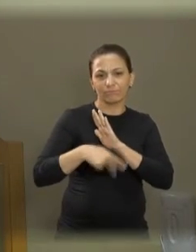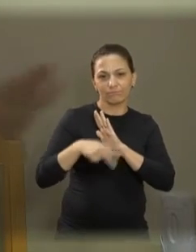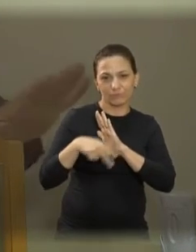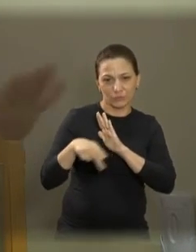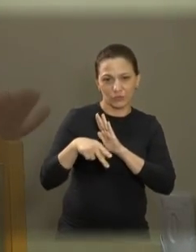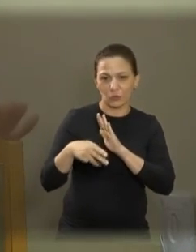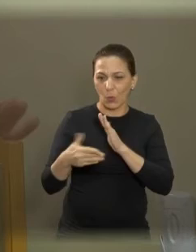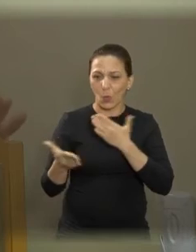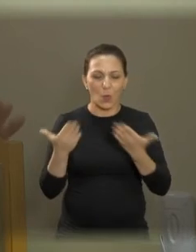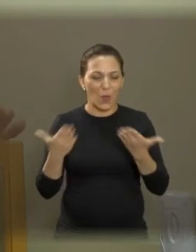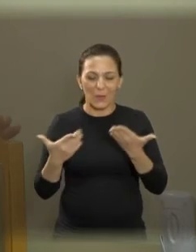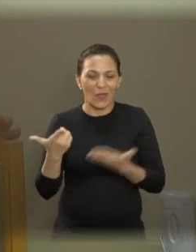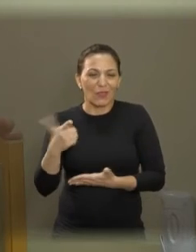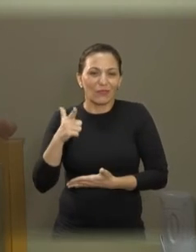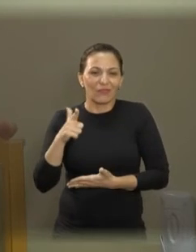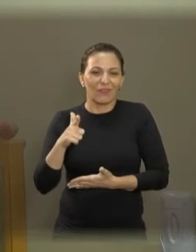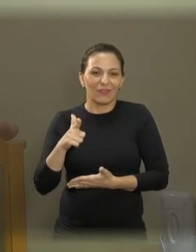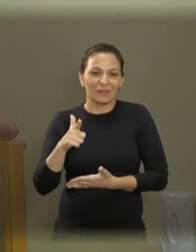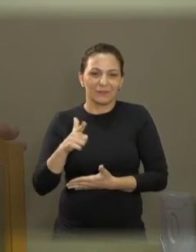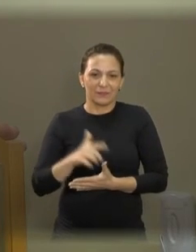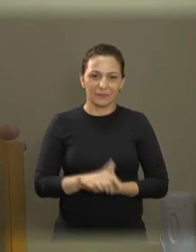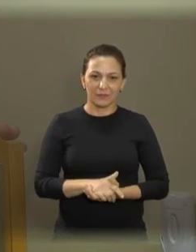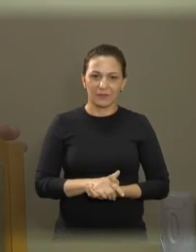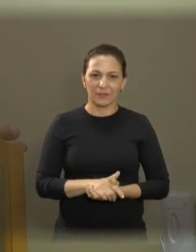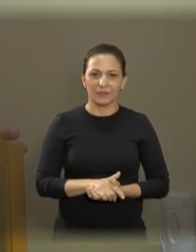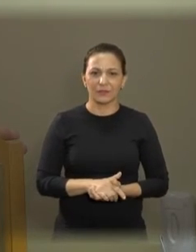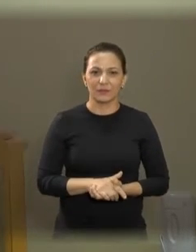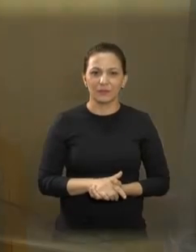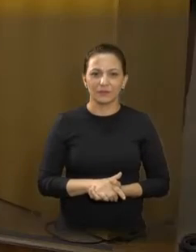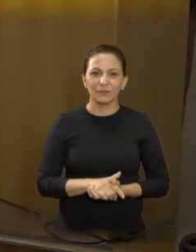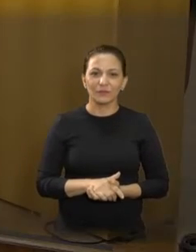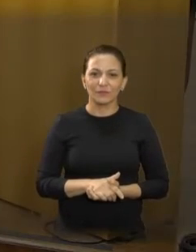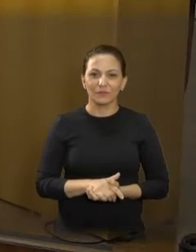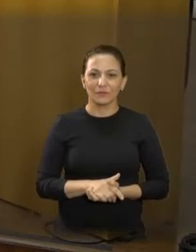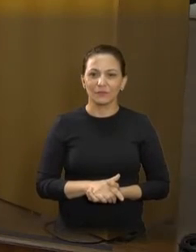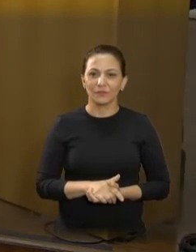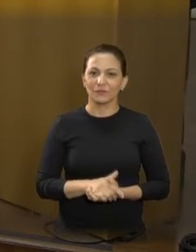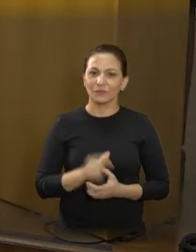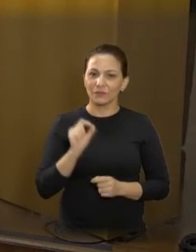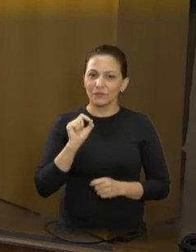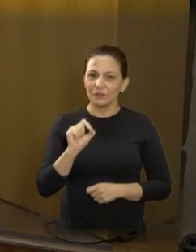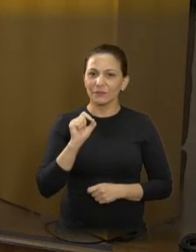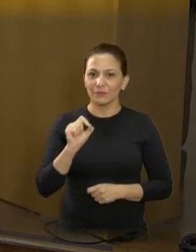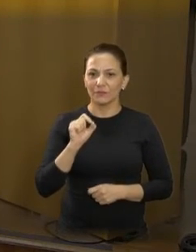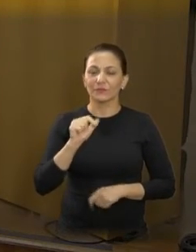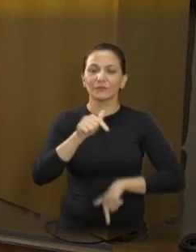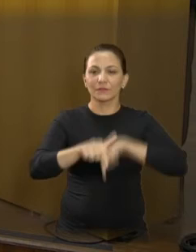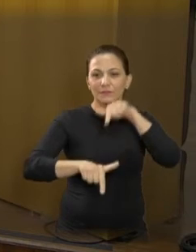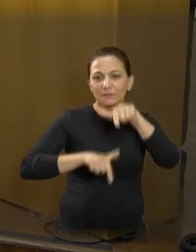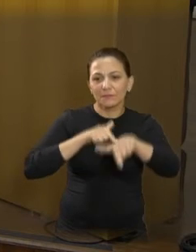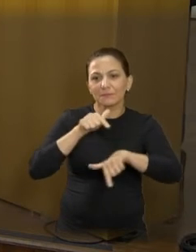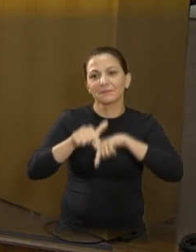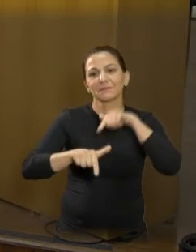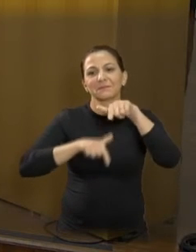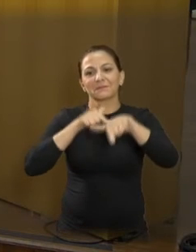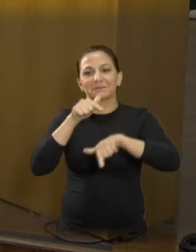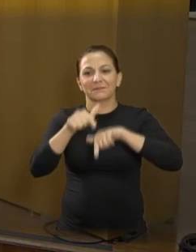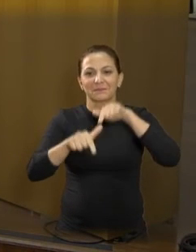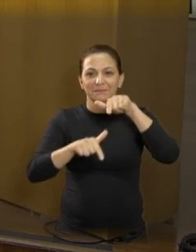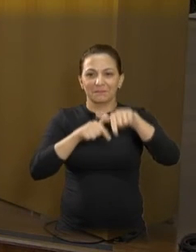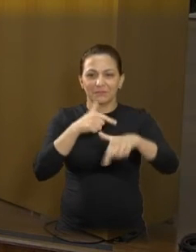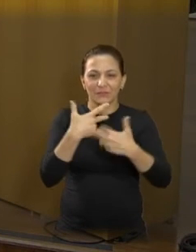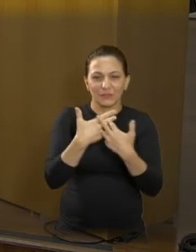é incomparável com qualquer outro líquido. E você vai trabalhando, na verdade,